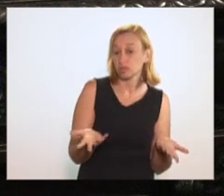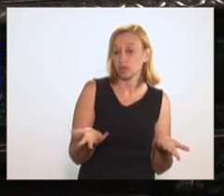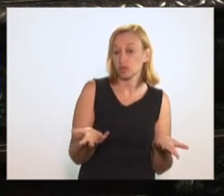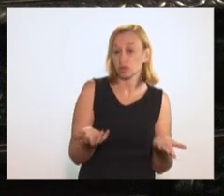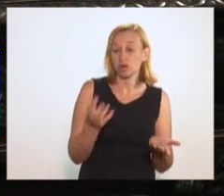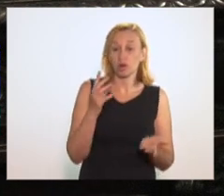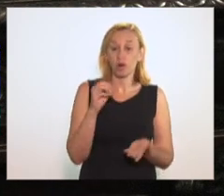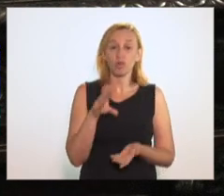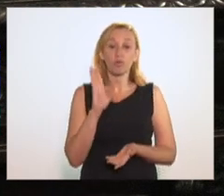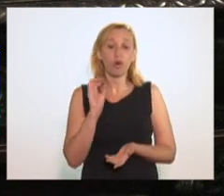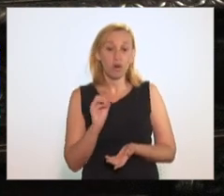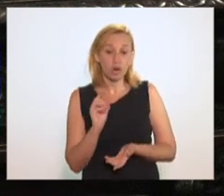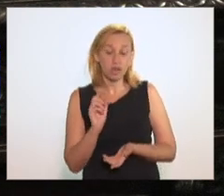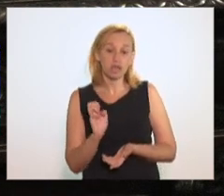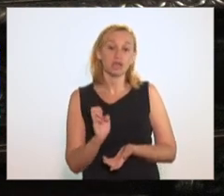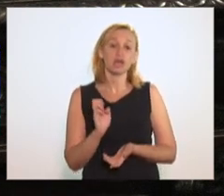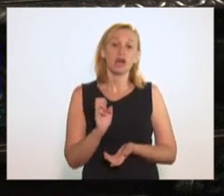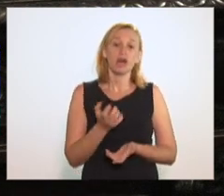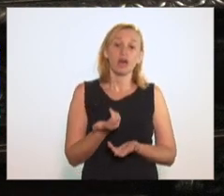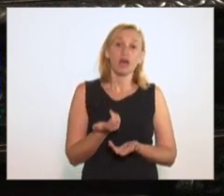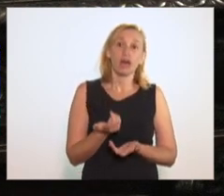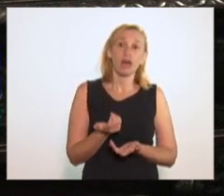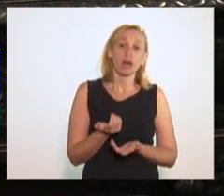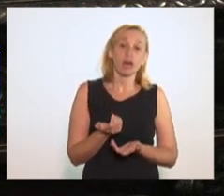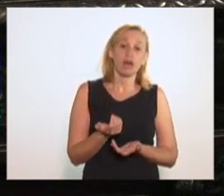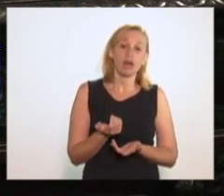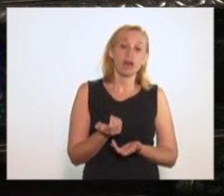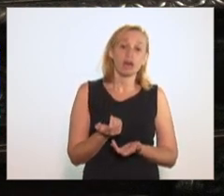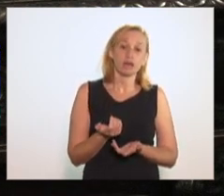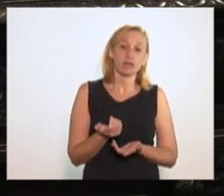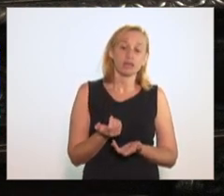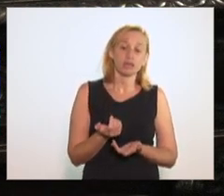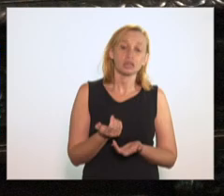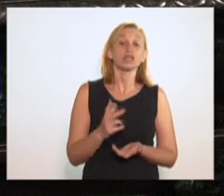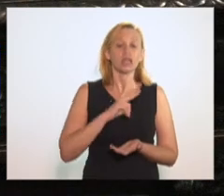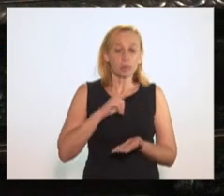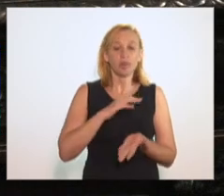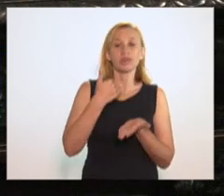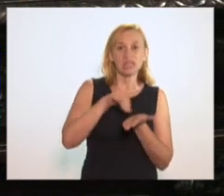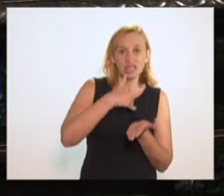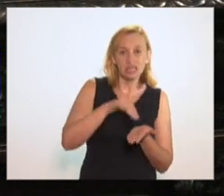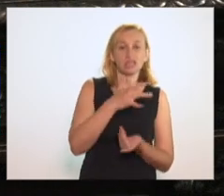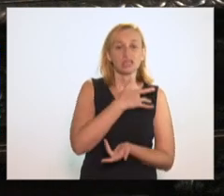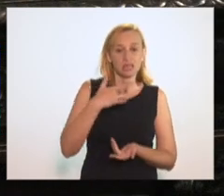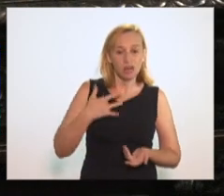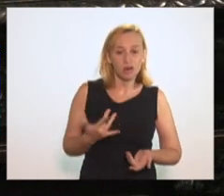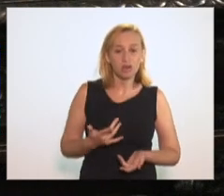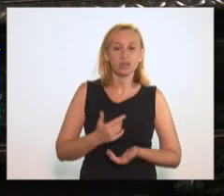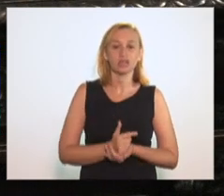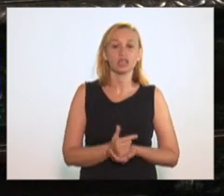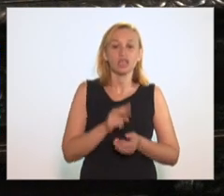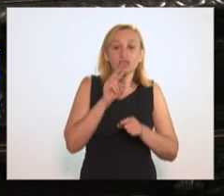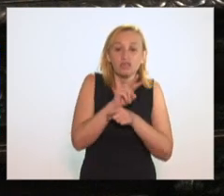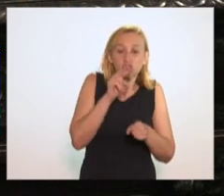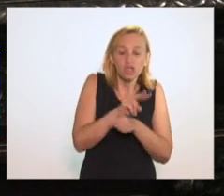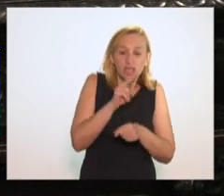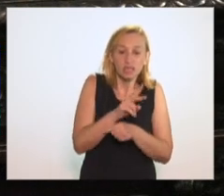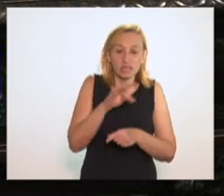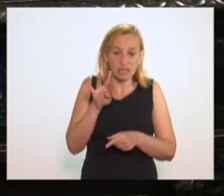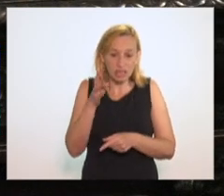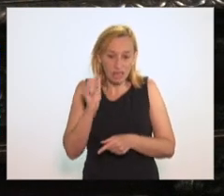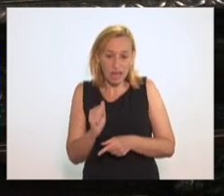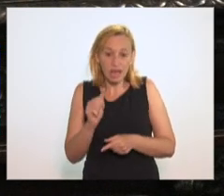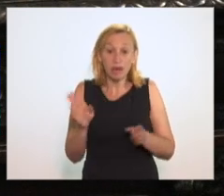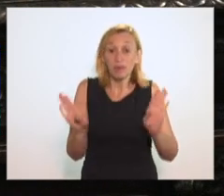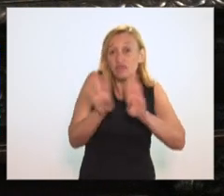EMOP, relatórios da própria Secretaria de Saúde e da Vigilância Sanitária, para